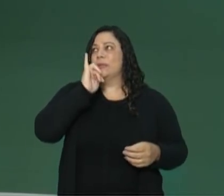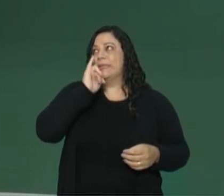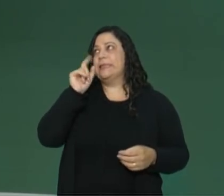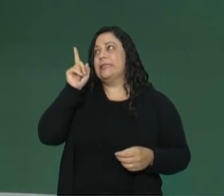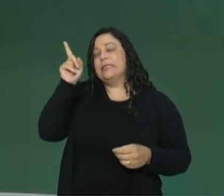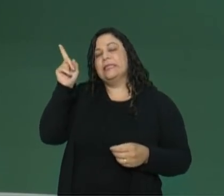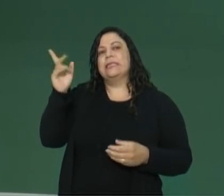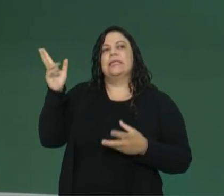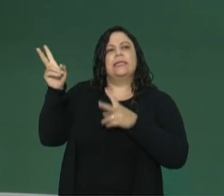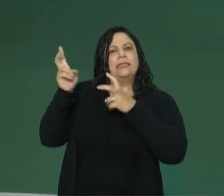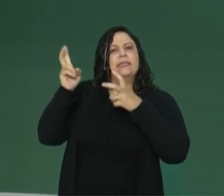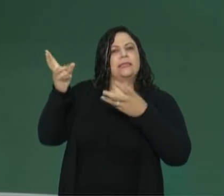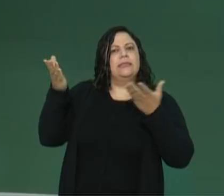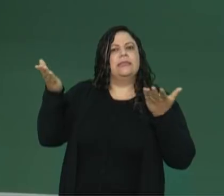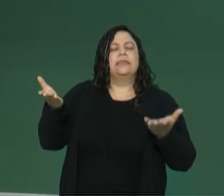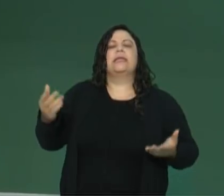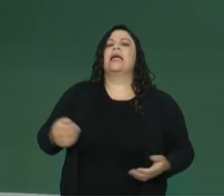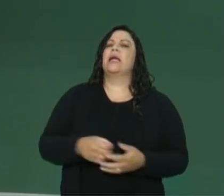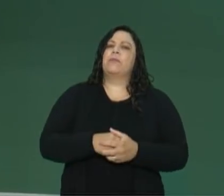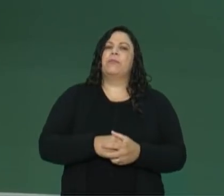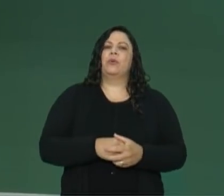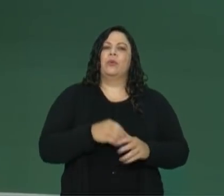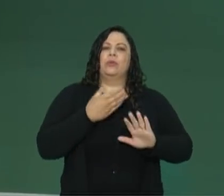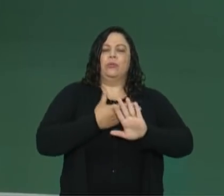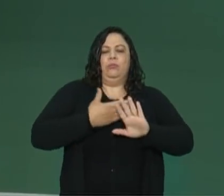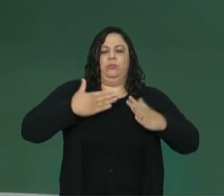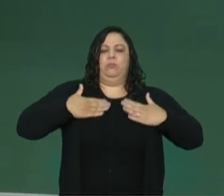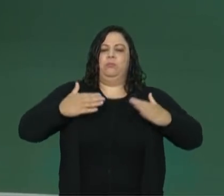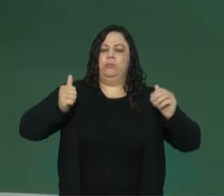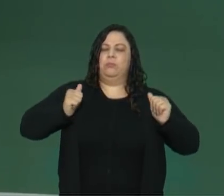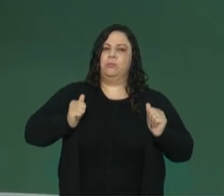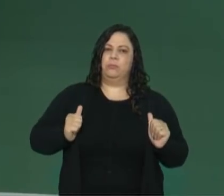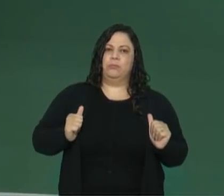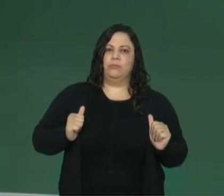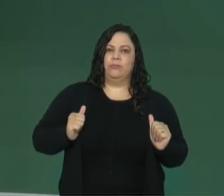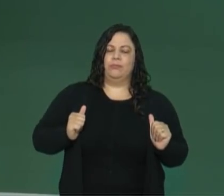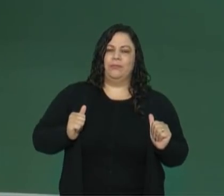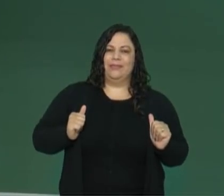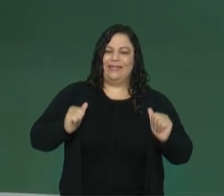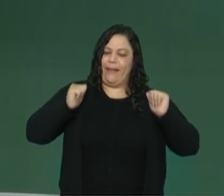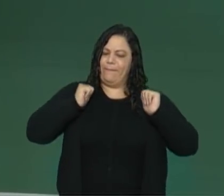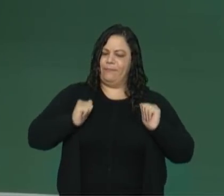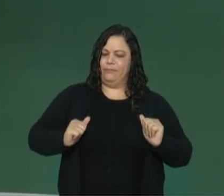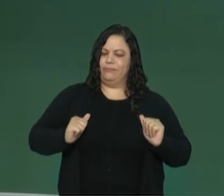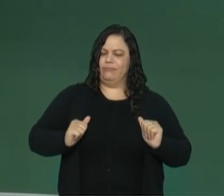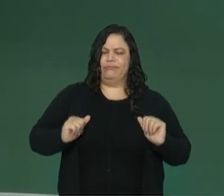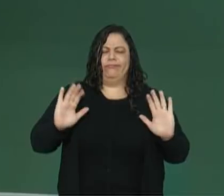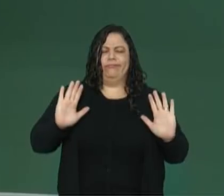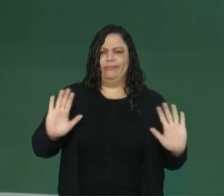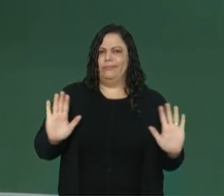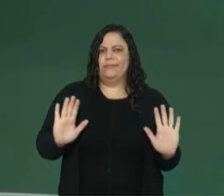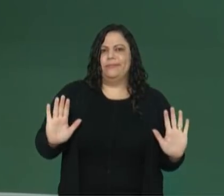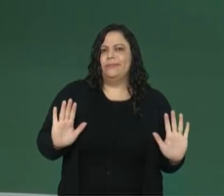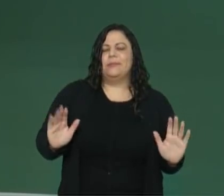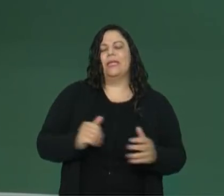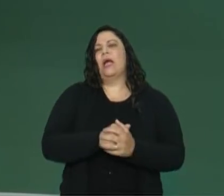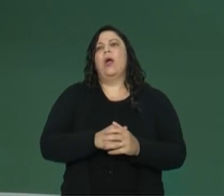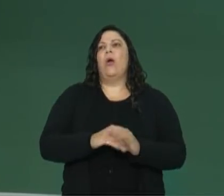tentar se isentar de posicionamento, né, no sentido de criar essa sensação